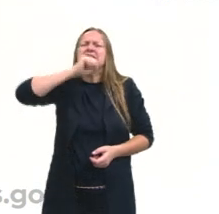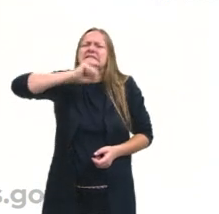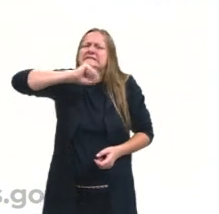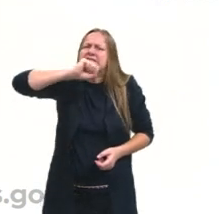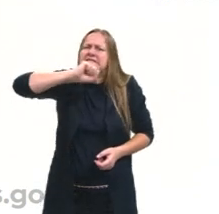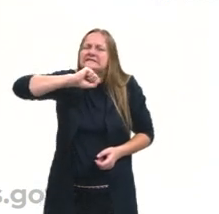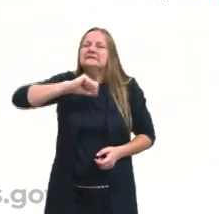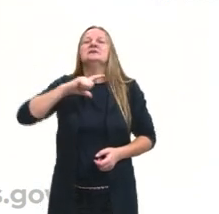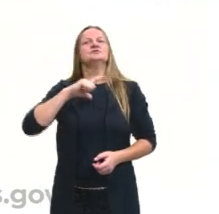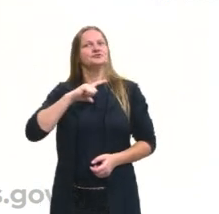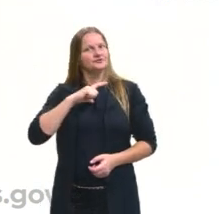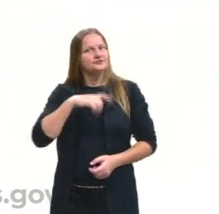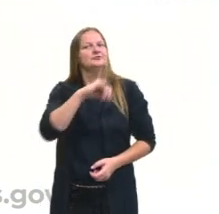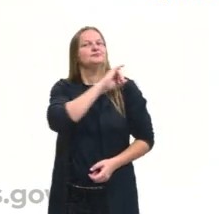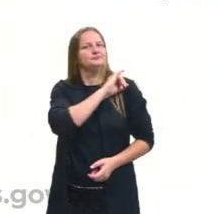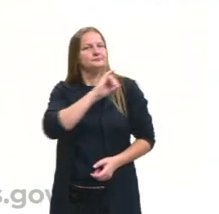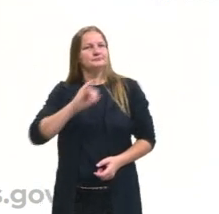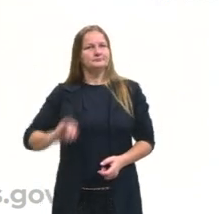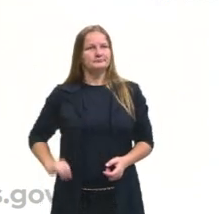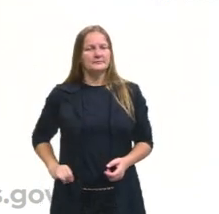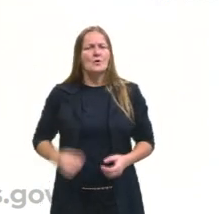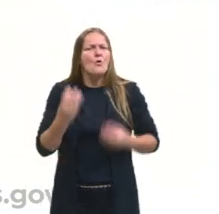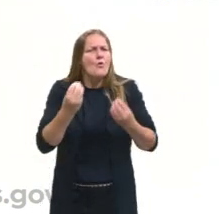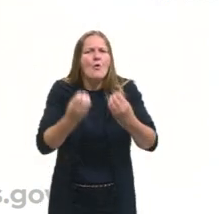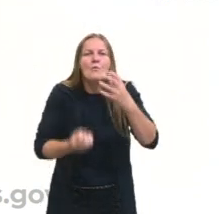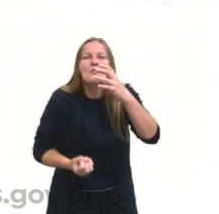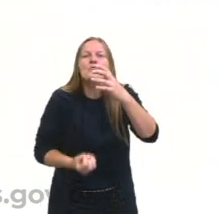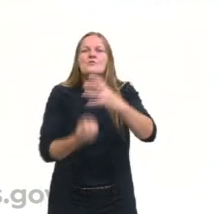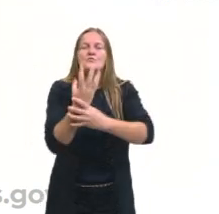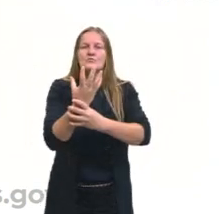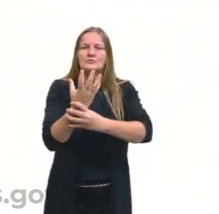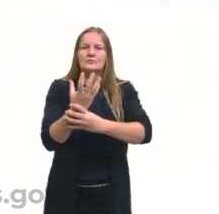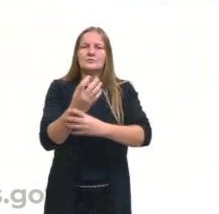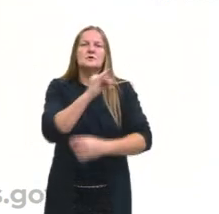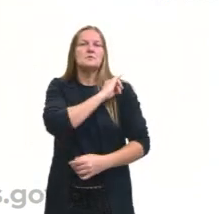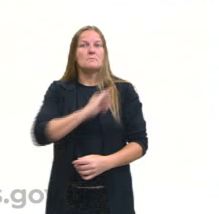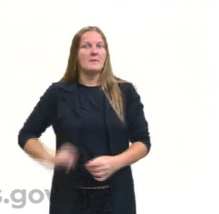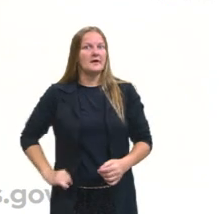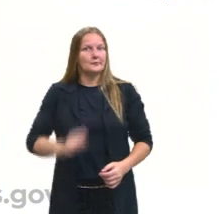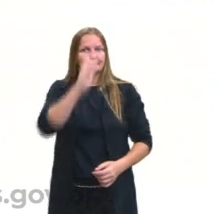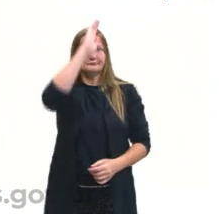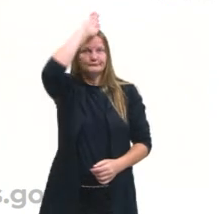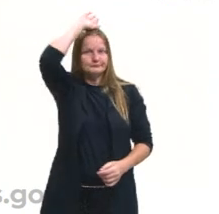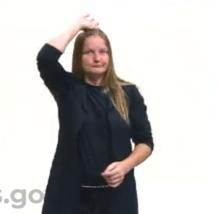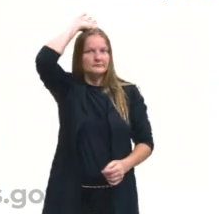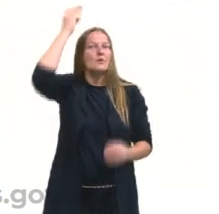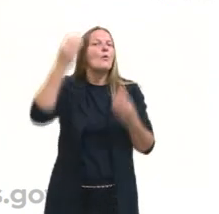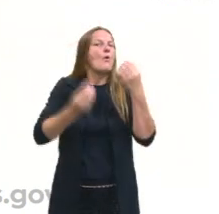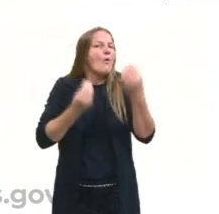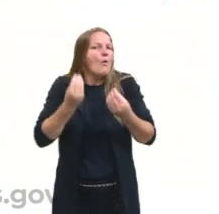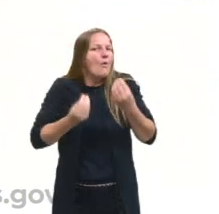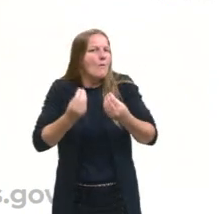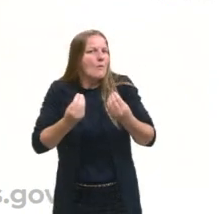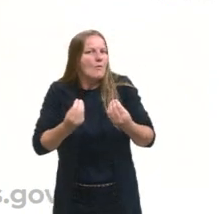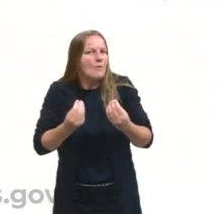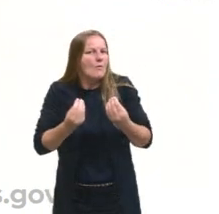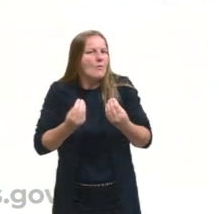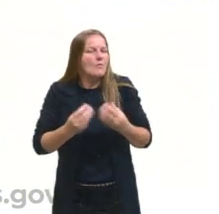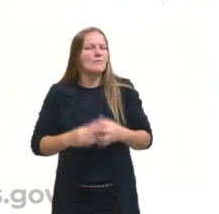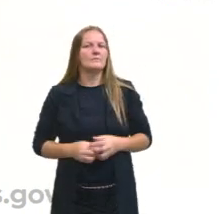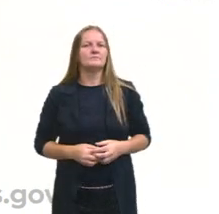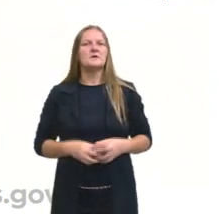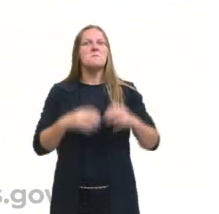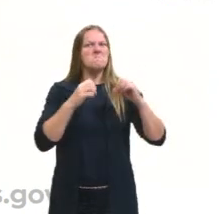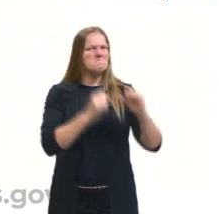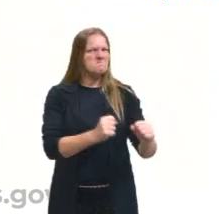teve um império como será que surgiu o império romano e esse impérios romanos ele foi um dos mais